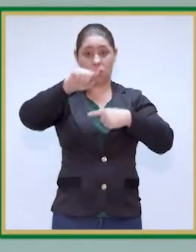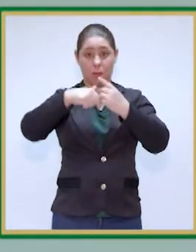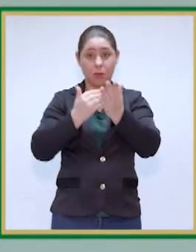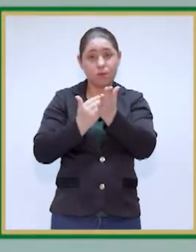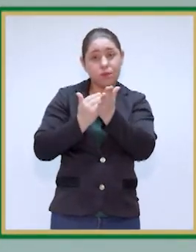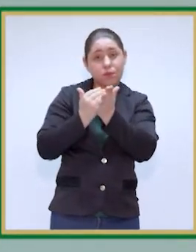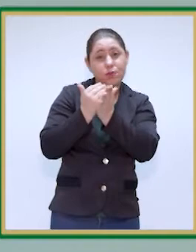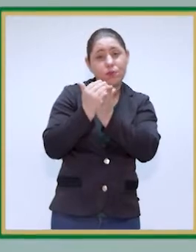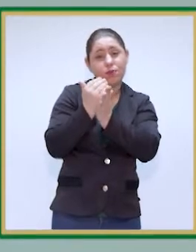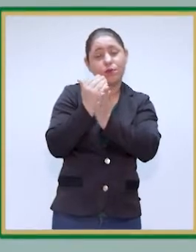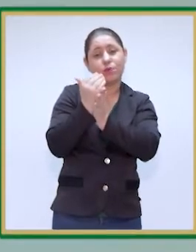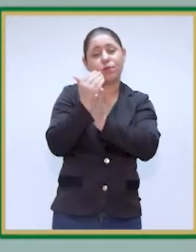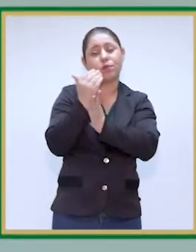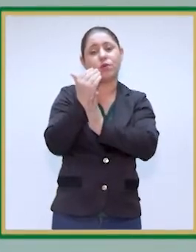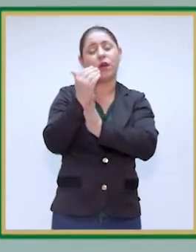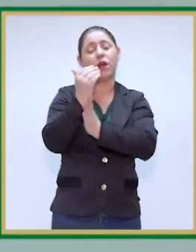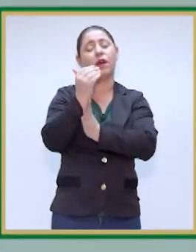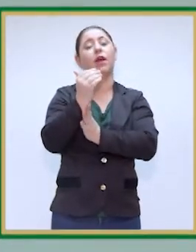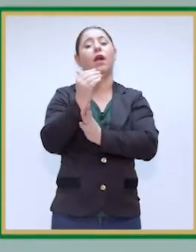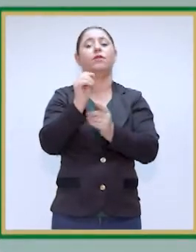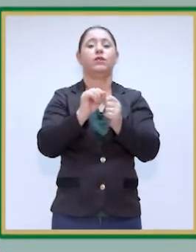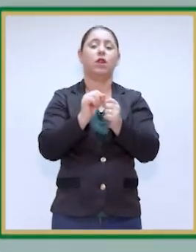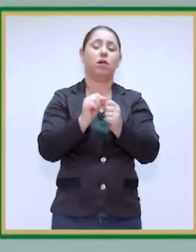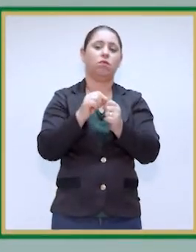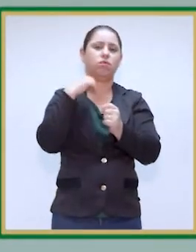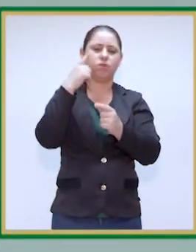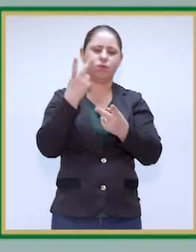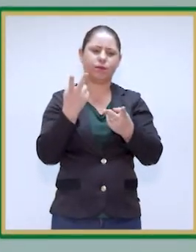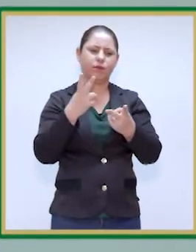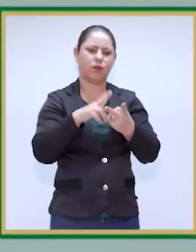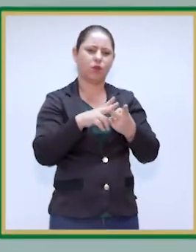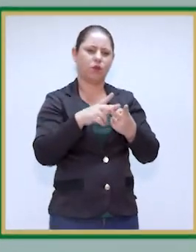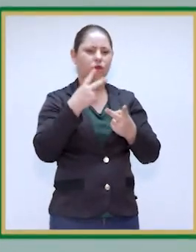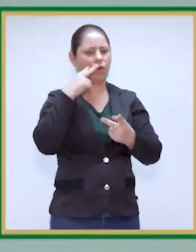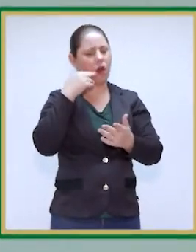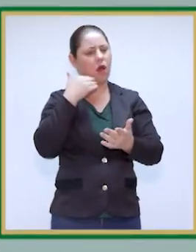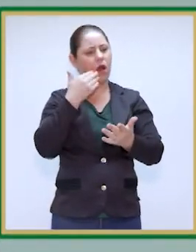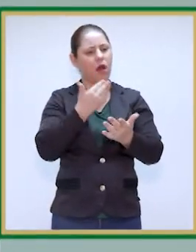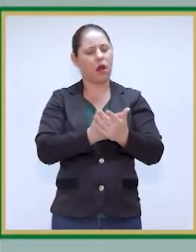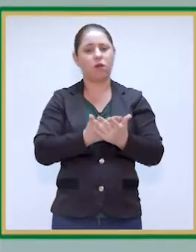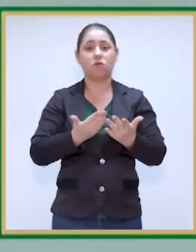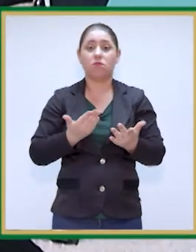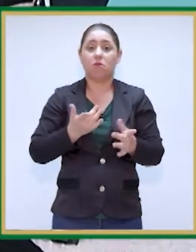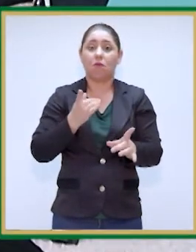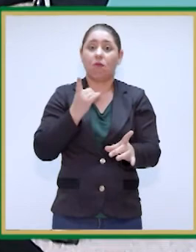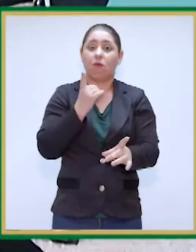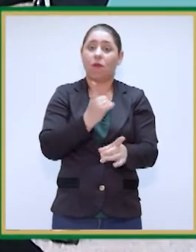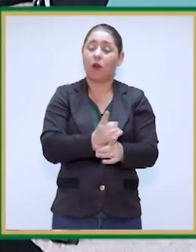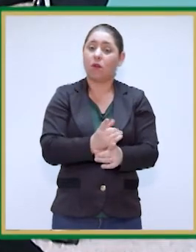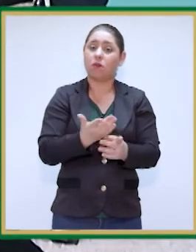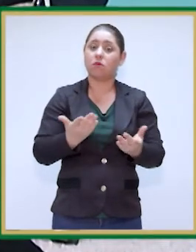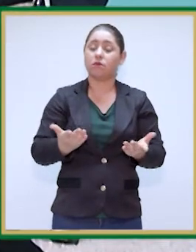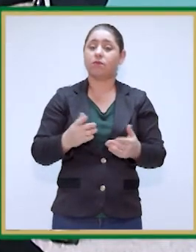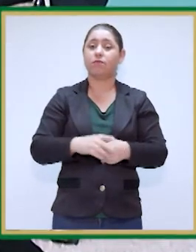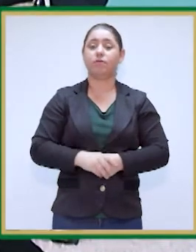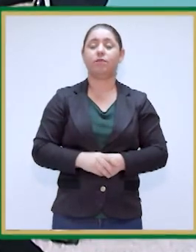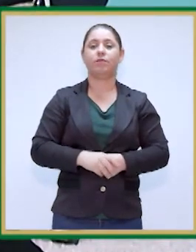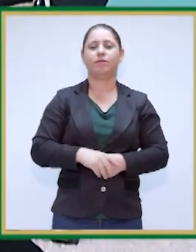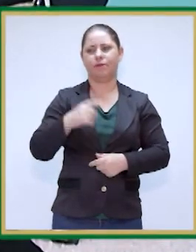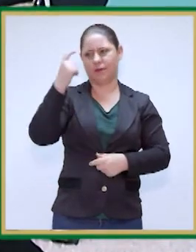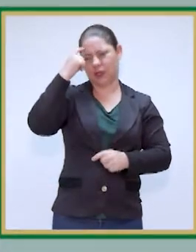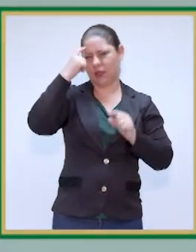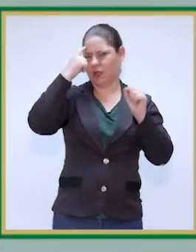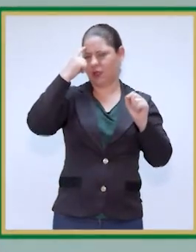E depois que eu entrei na execução penal, eu falei assim, nossa, me encontrei. Eu acreditei que não